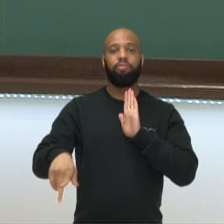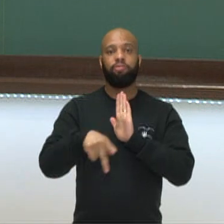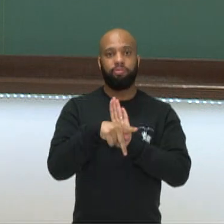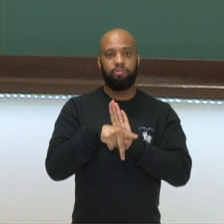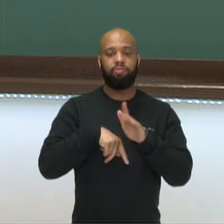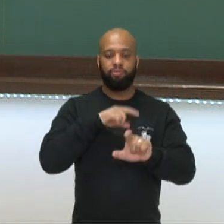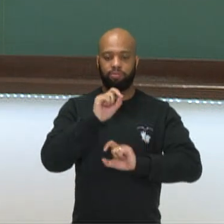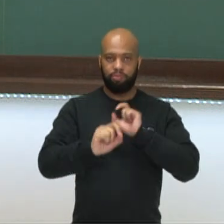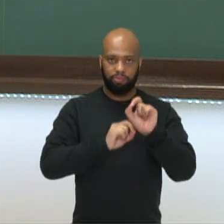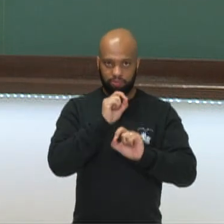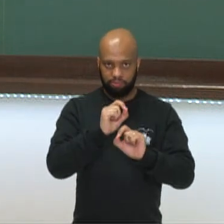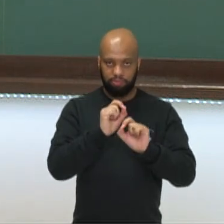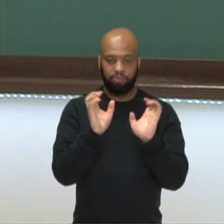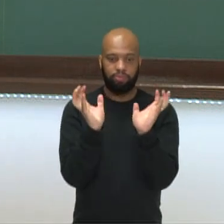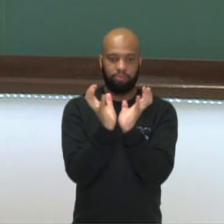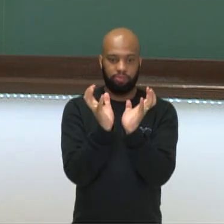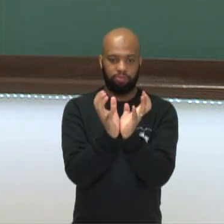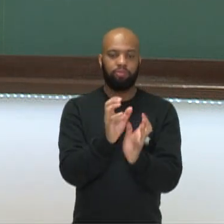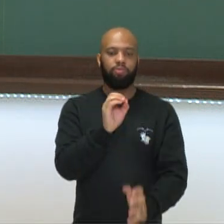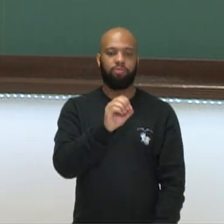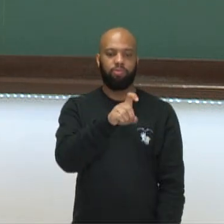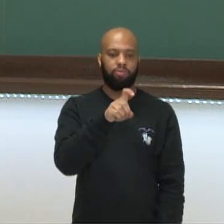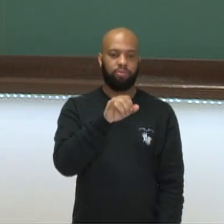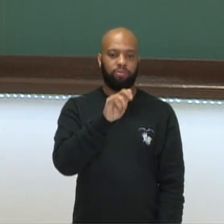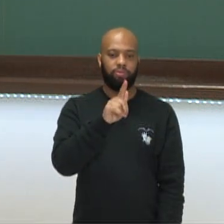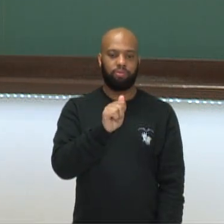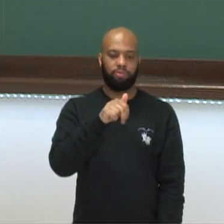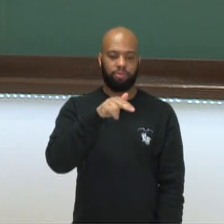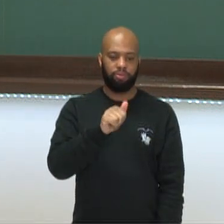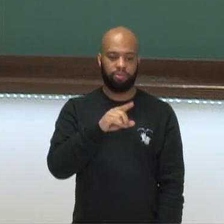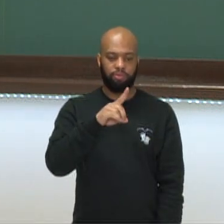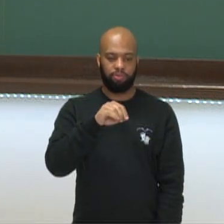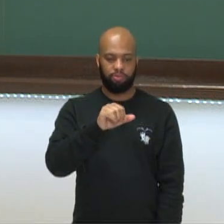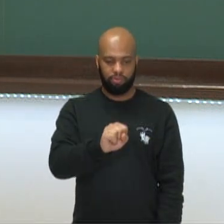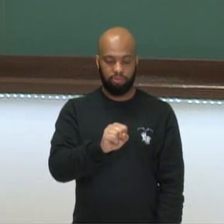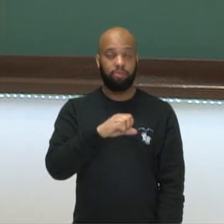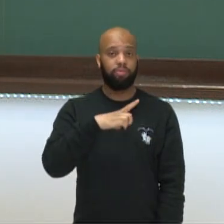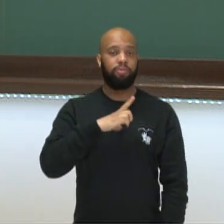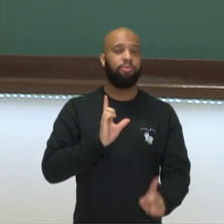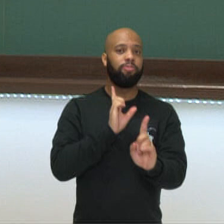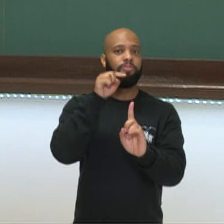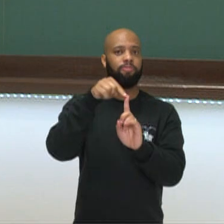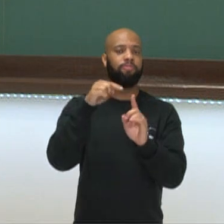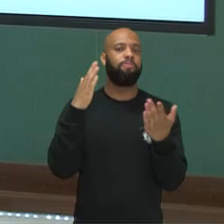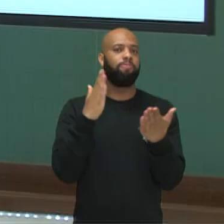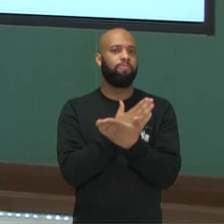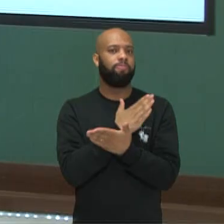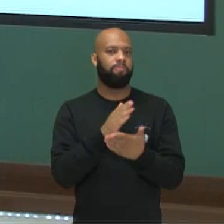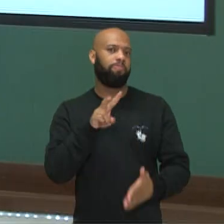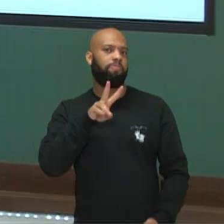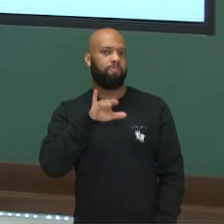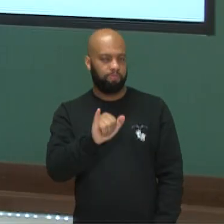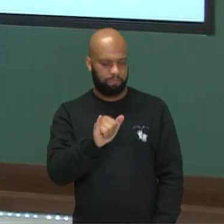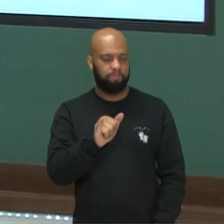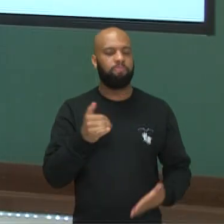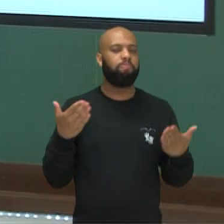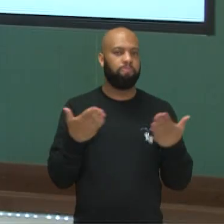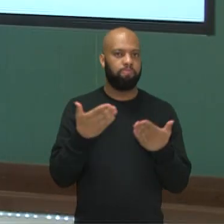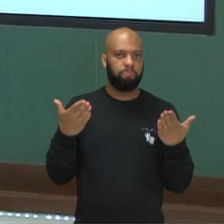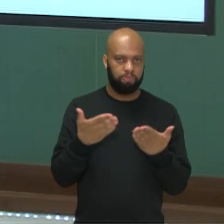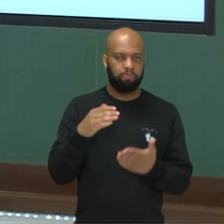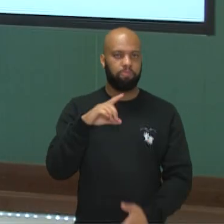a estas oxigenadas. Muito bem, nós temos aqui alguns objetivos a serem alcançados nesta